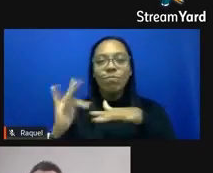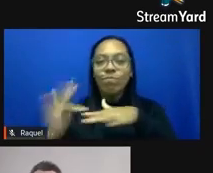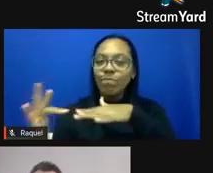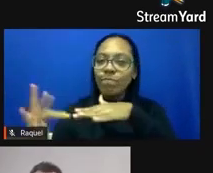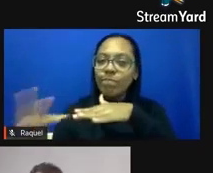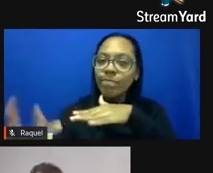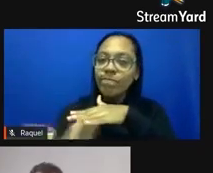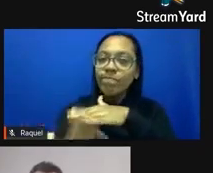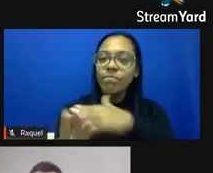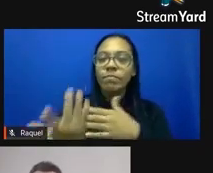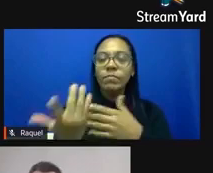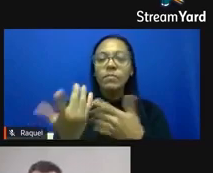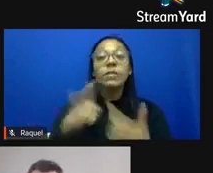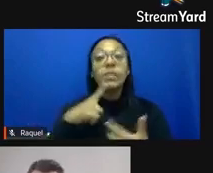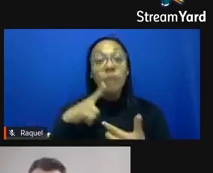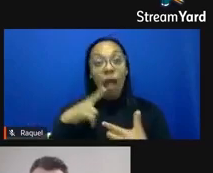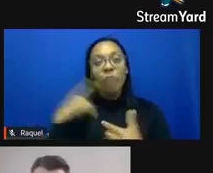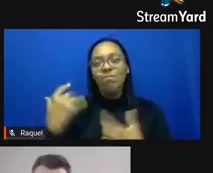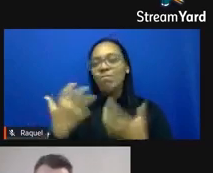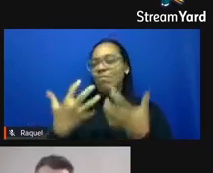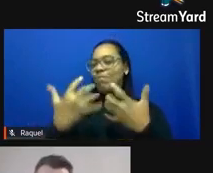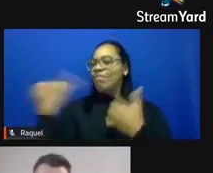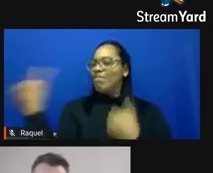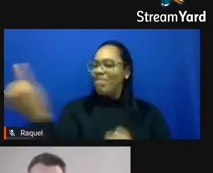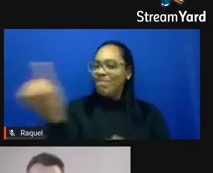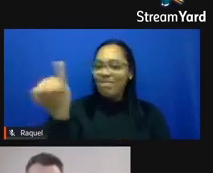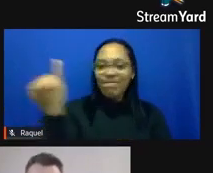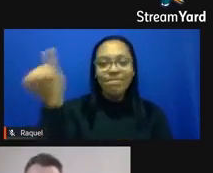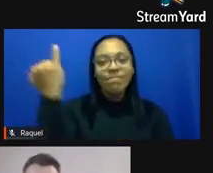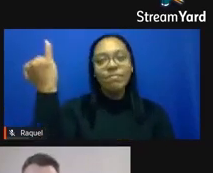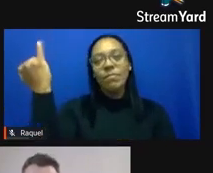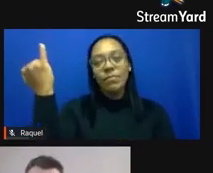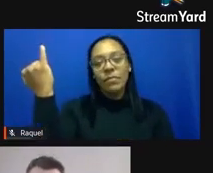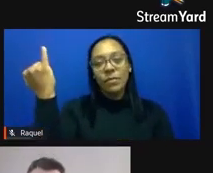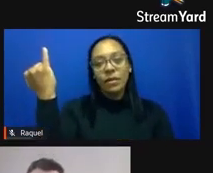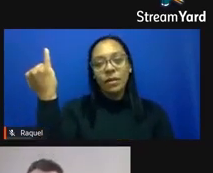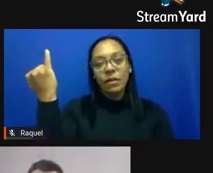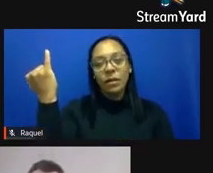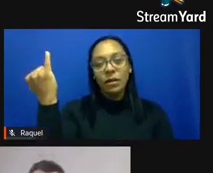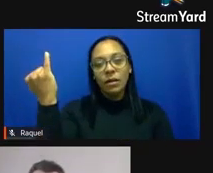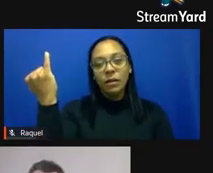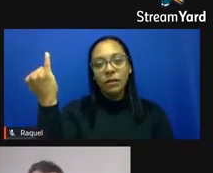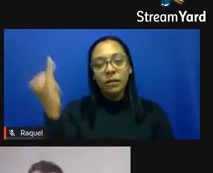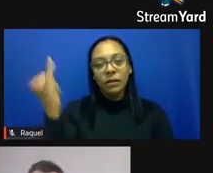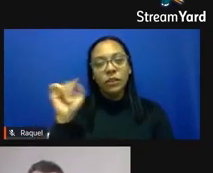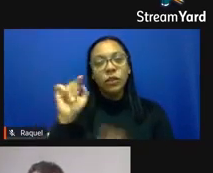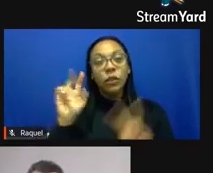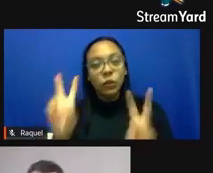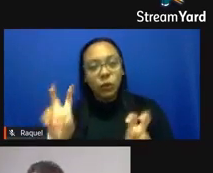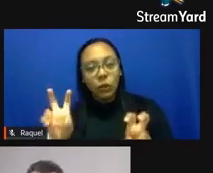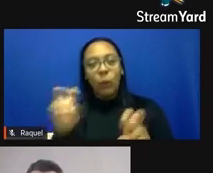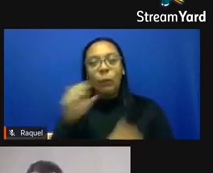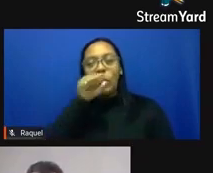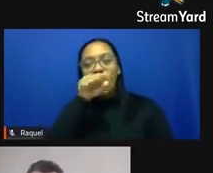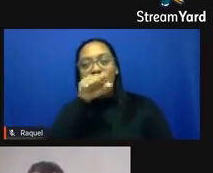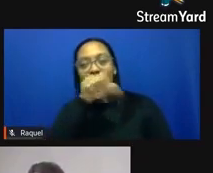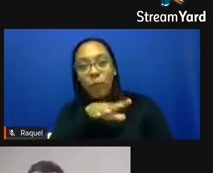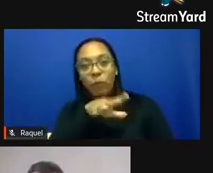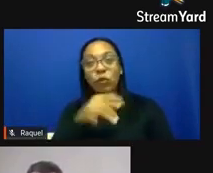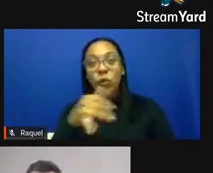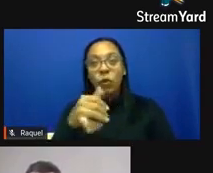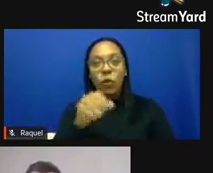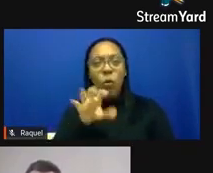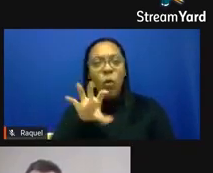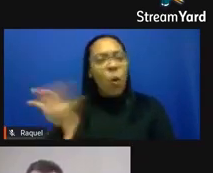sociais têm tido um papel fundamental também, com relação ao abuso, ao combate ao abuso e